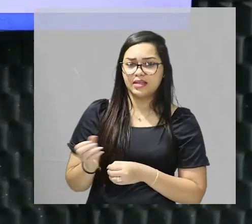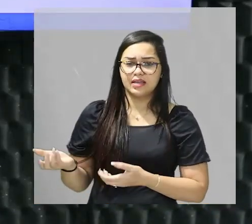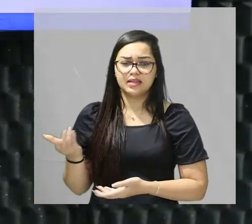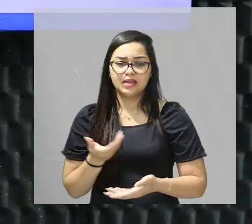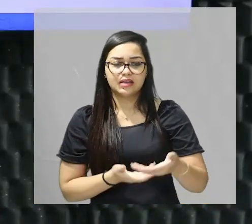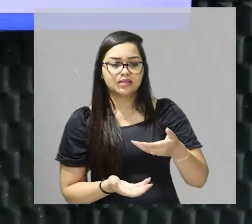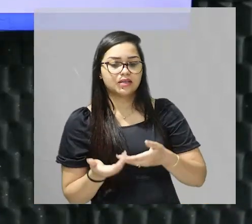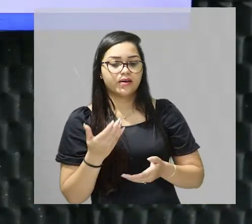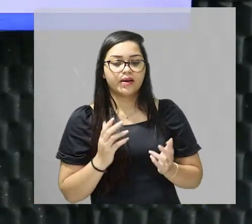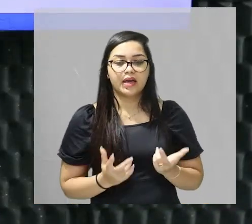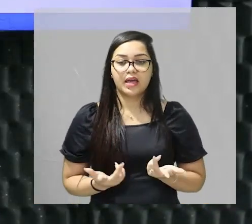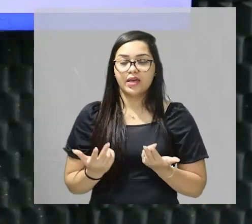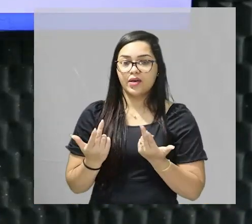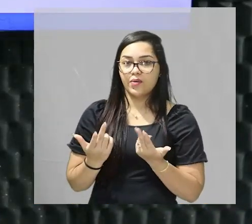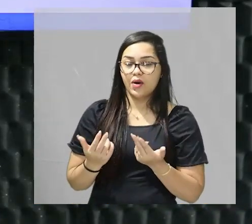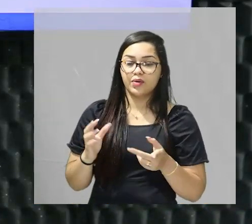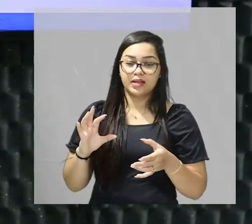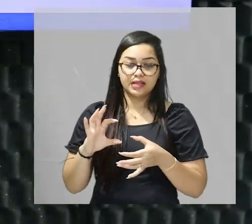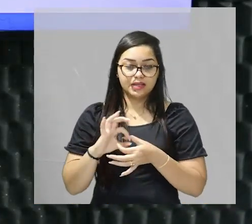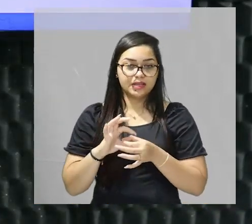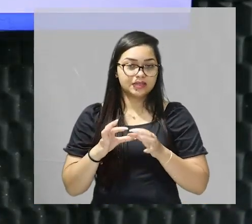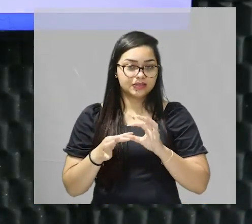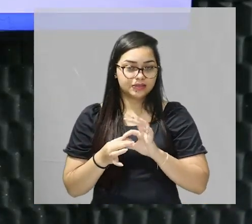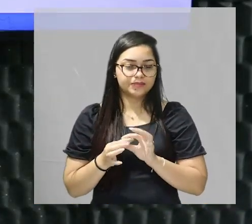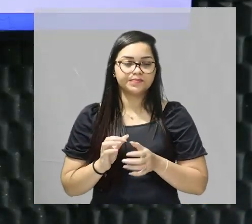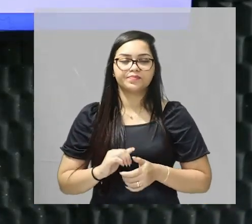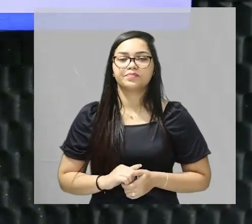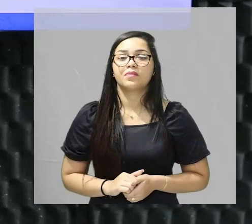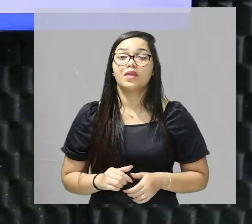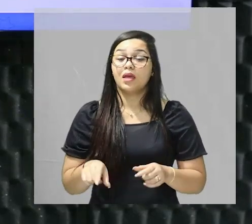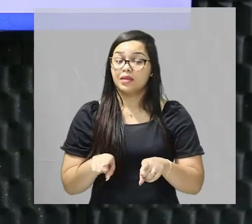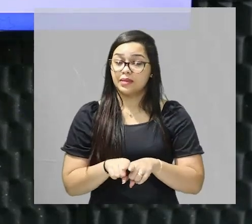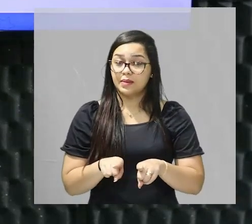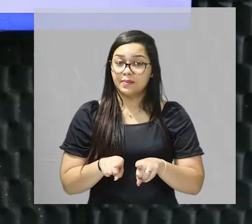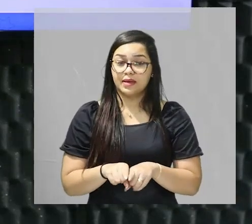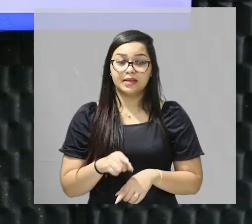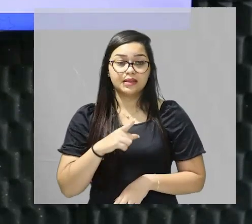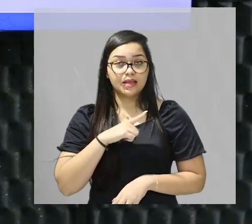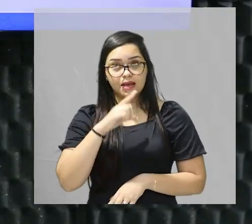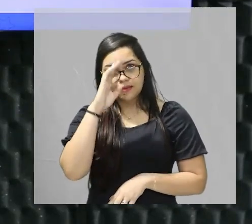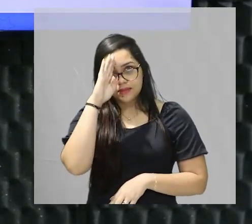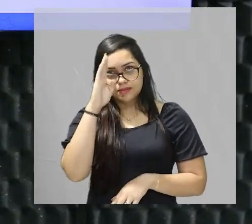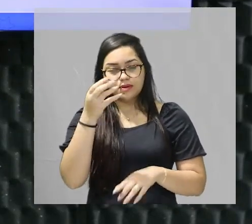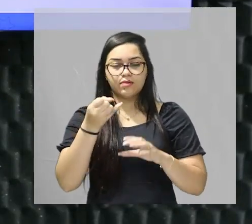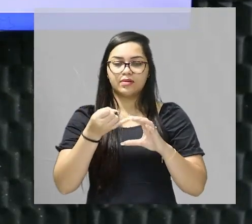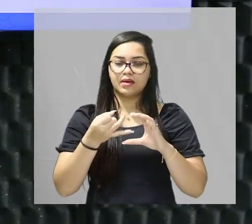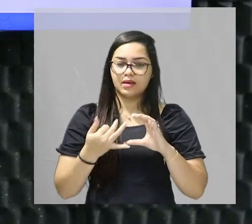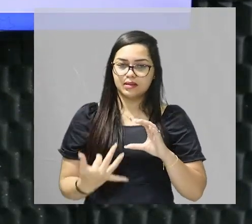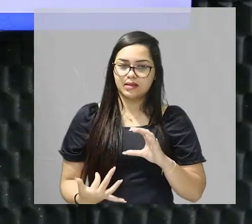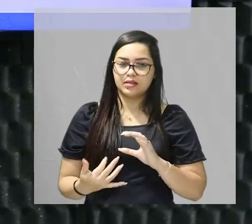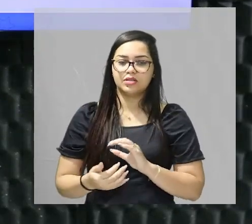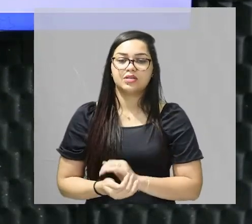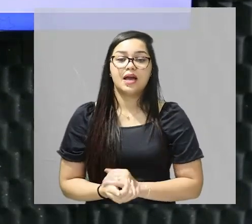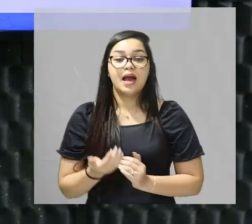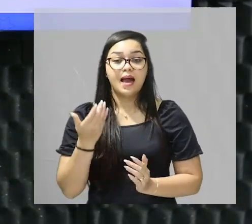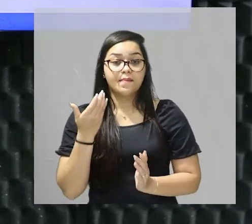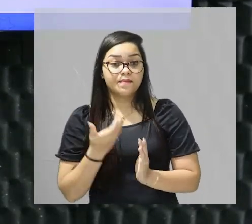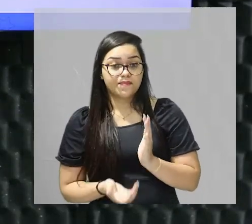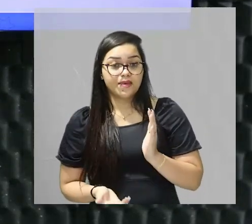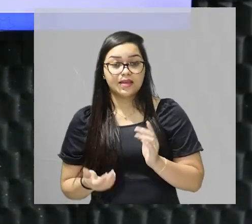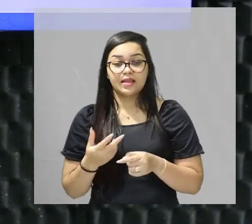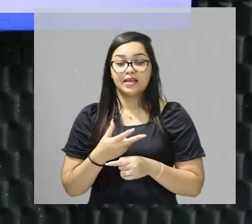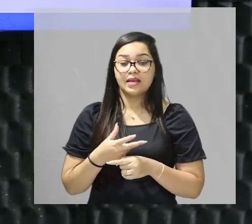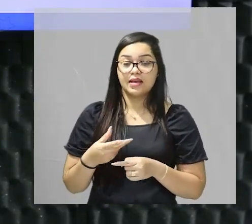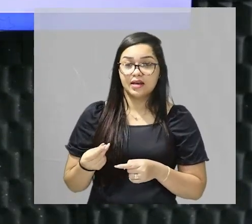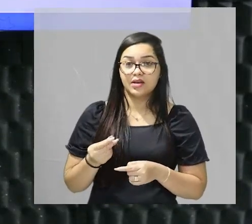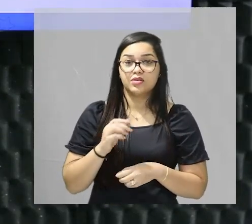o mesmo que ligação, certo? Aí nós vamos ter, turminha, principal característica, a perda e ganho